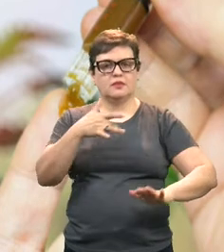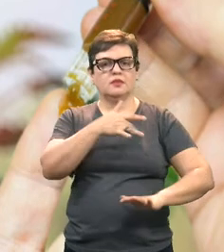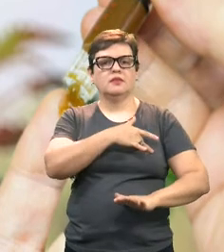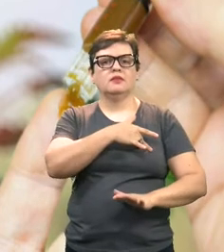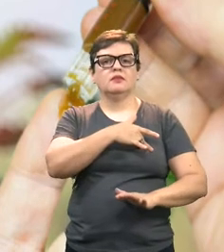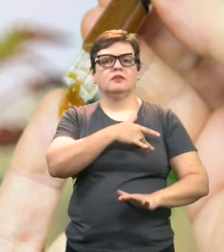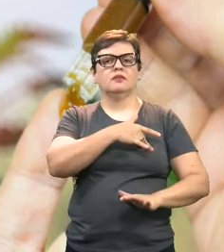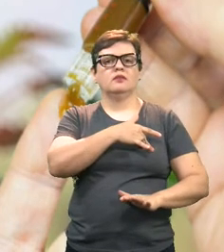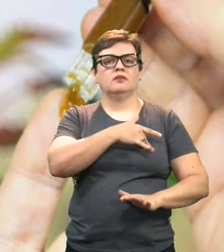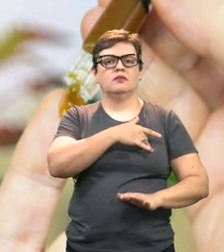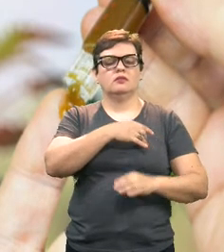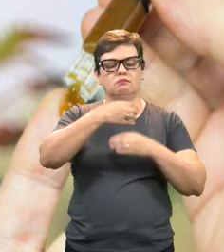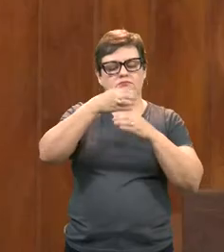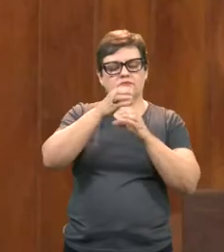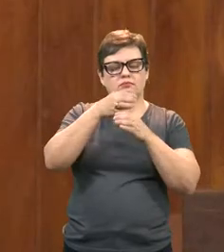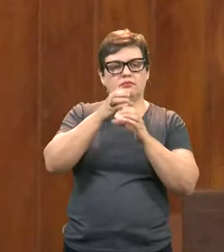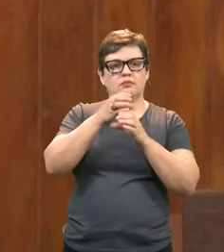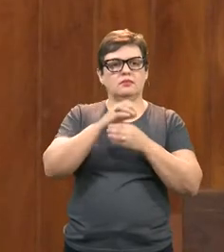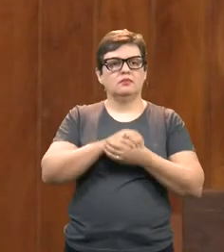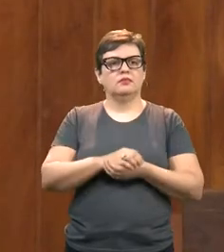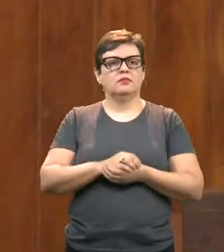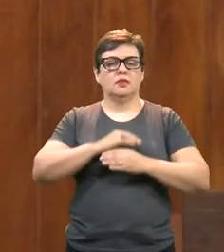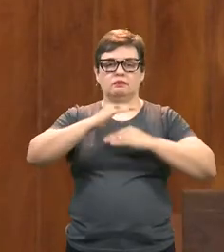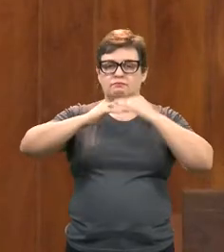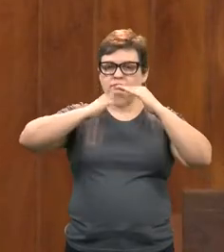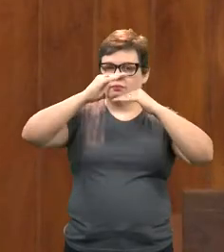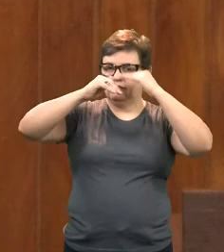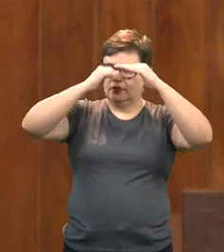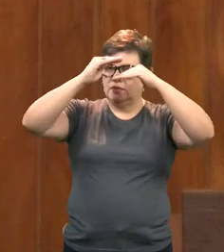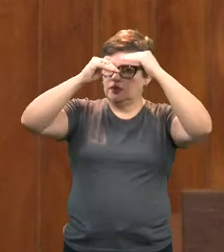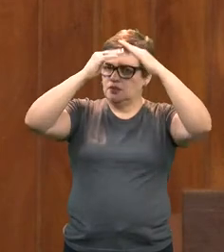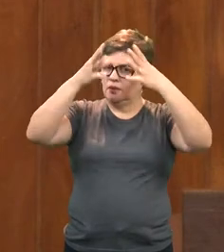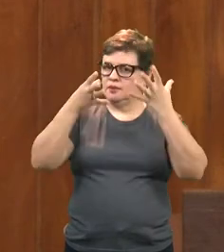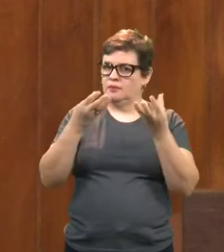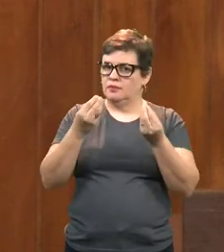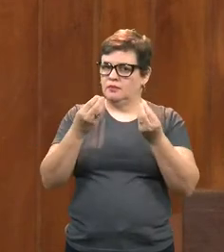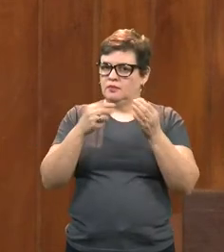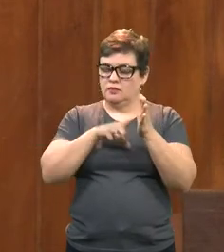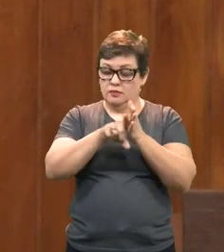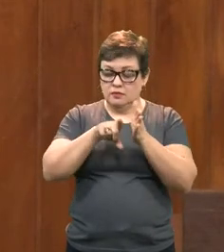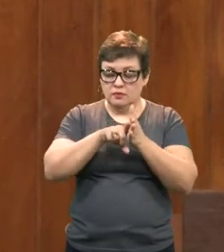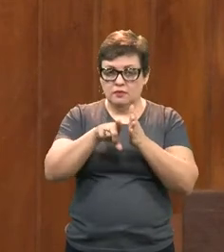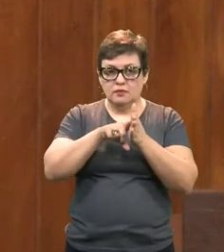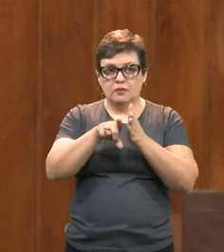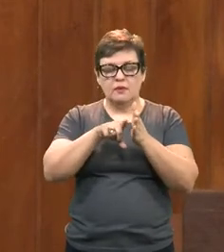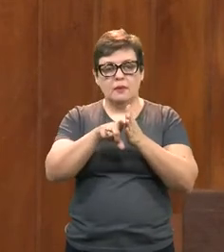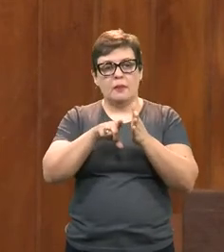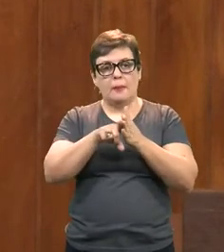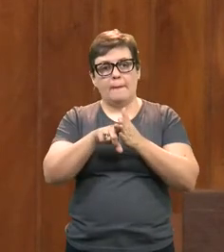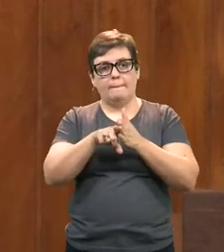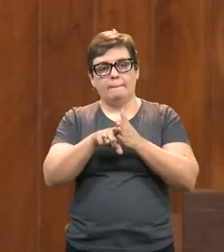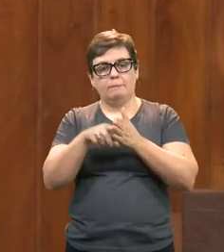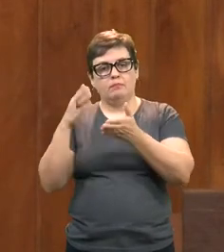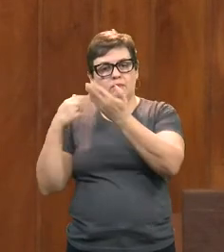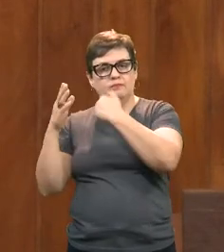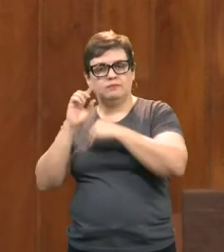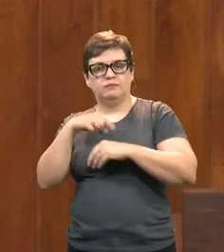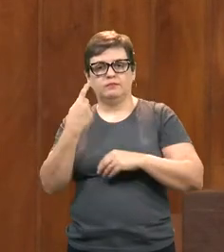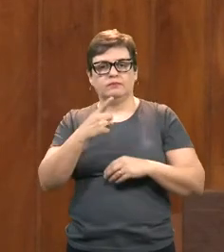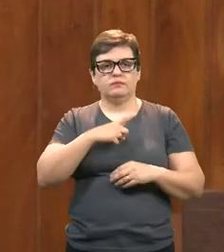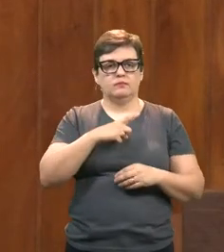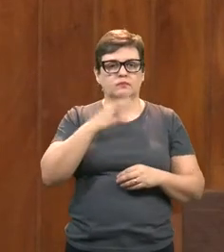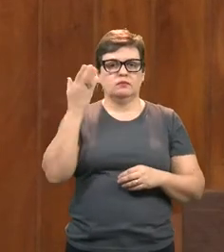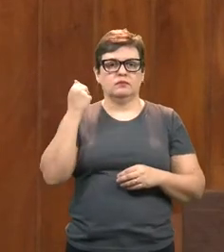proposta de ciência. Os avanços são muitos na pesquisa. Recentemente, nós